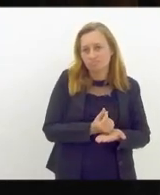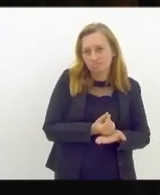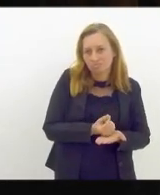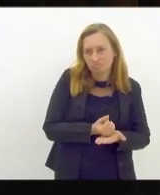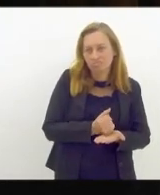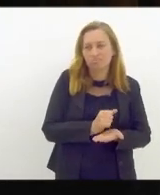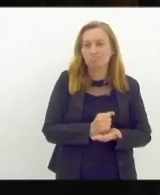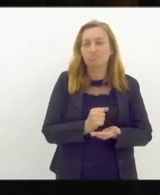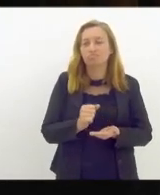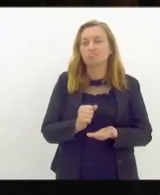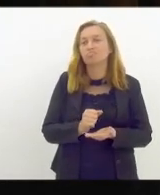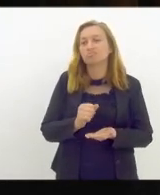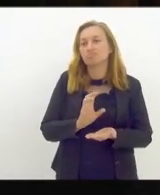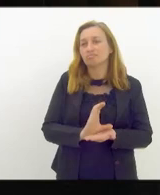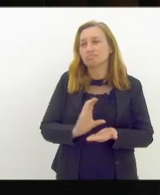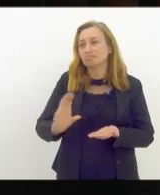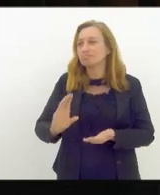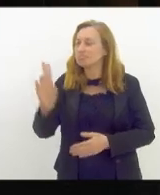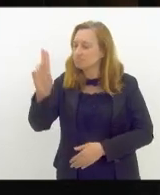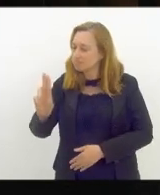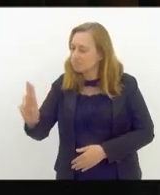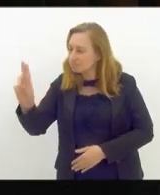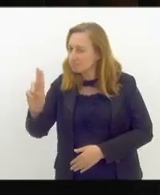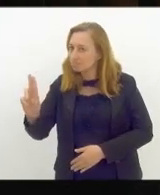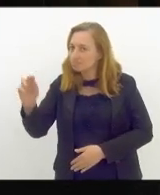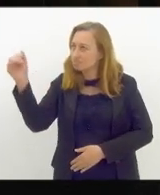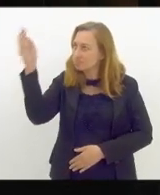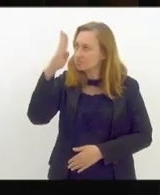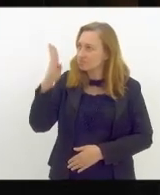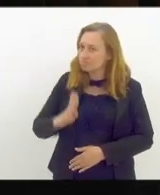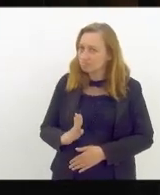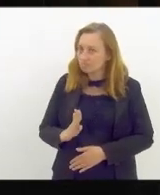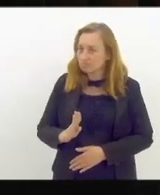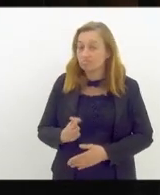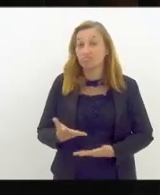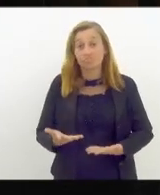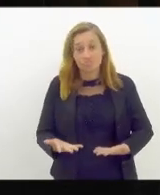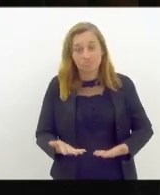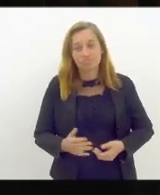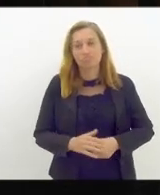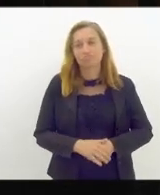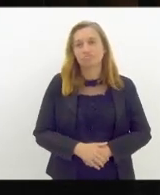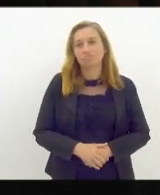empenhados para as universidades federais do Brasil, que foram completamente